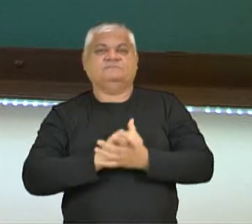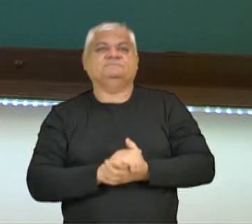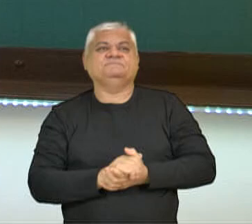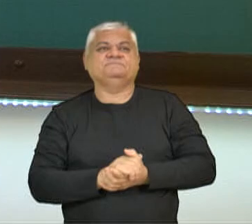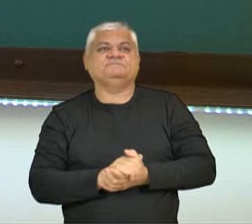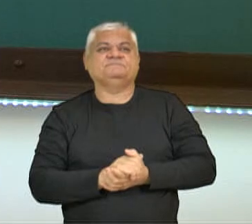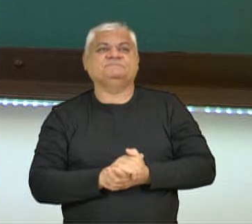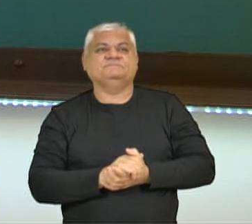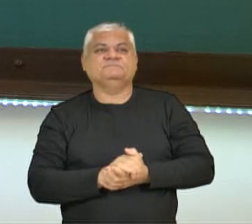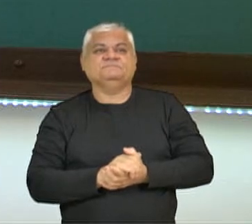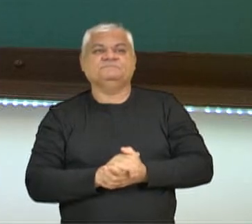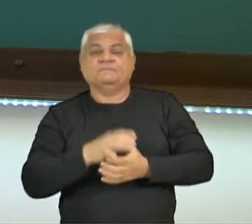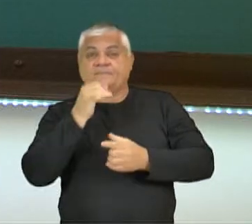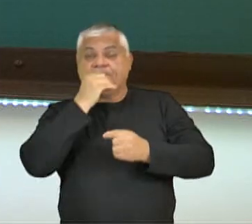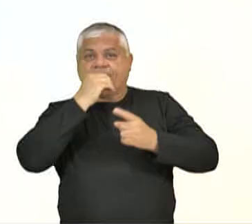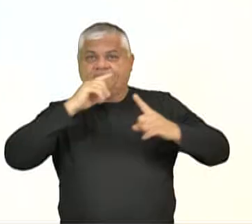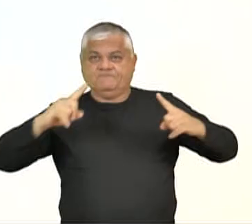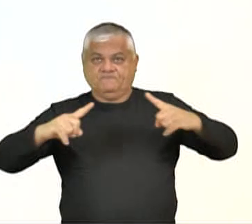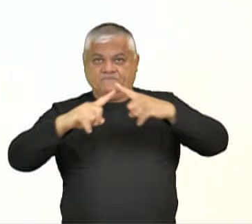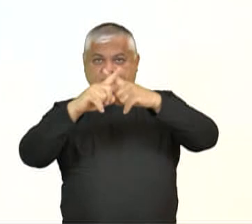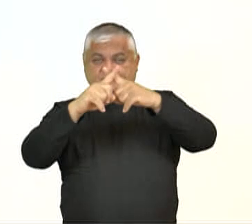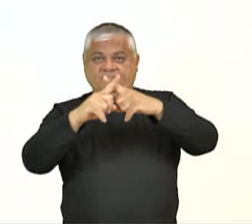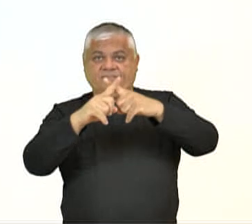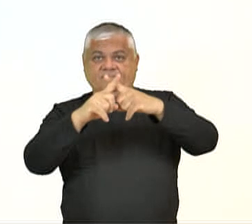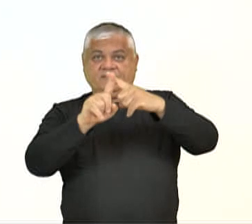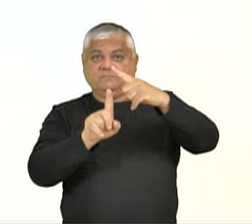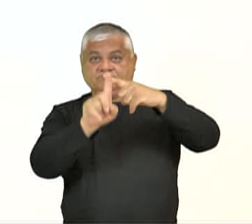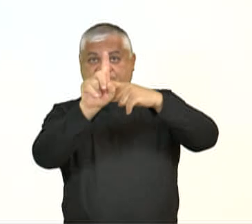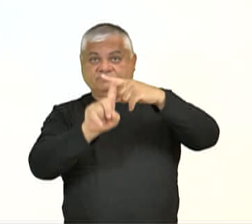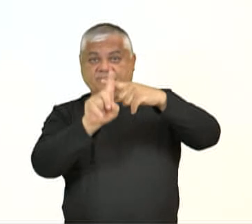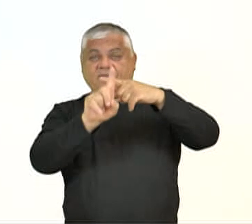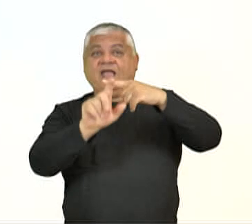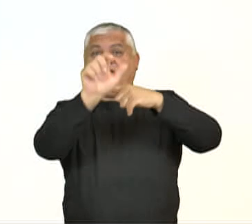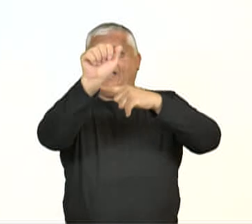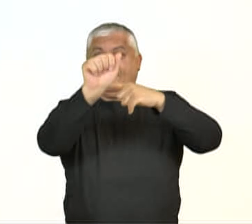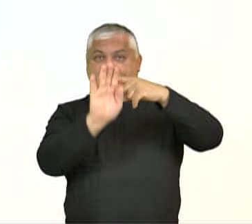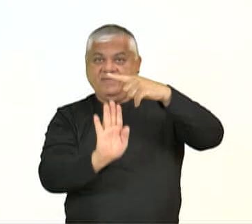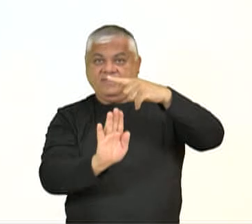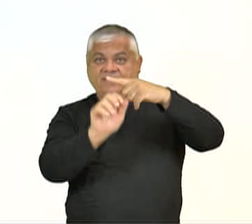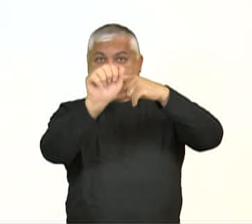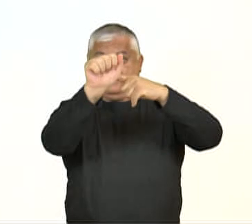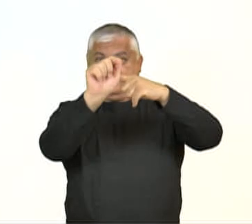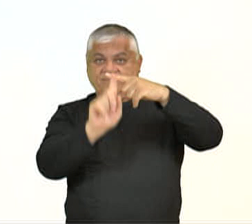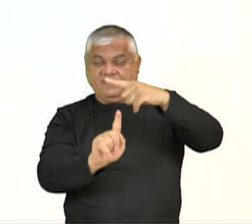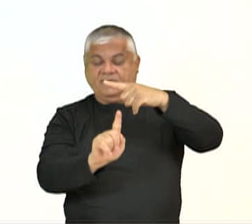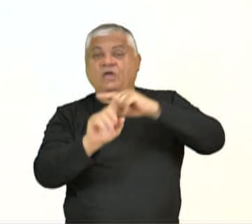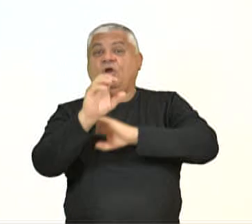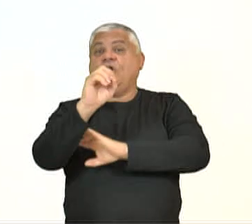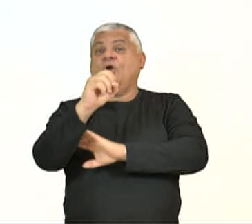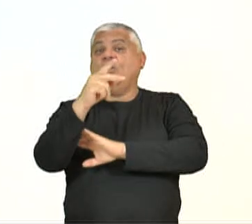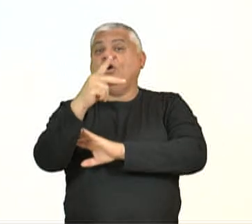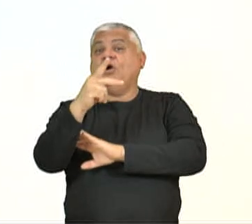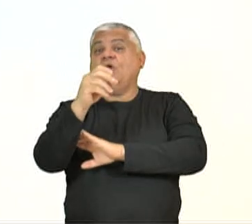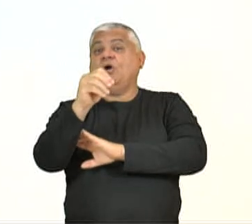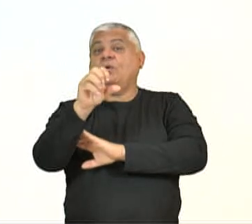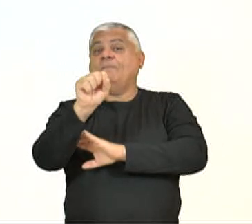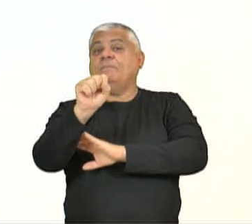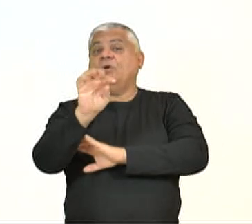bom? Os ângulos A e B, os verdinhos ali, ó, eles são chamados opostos